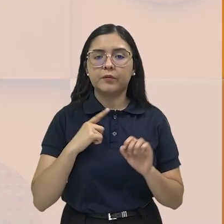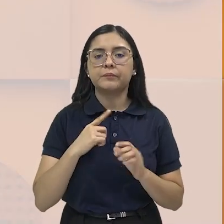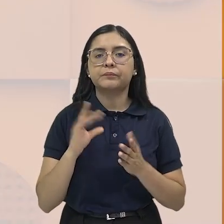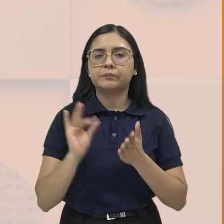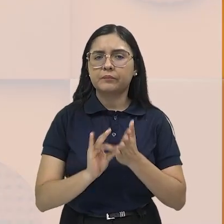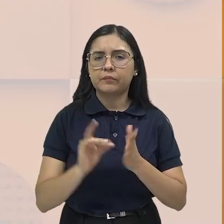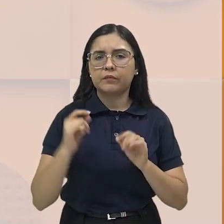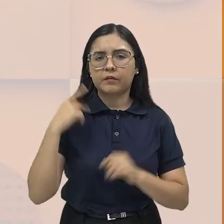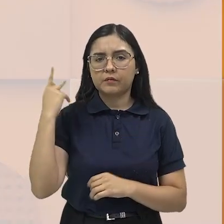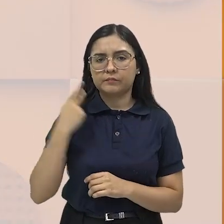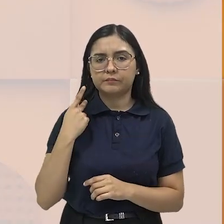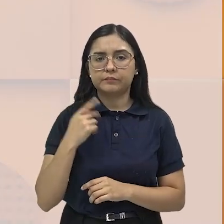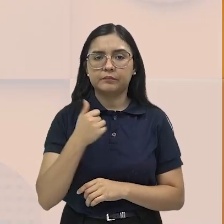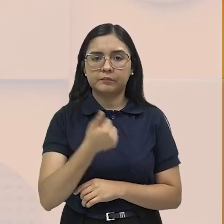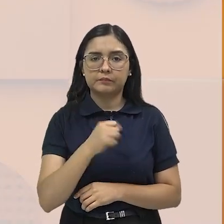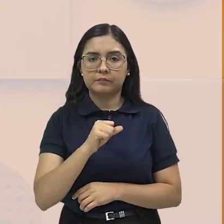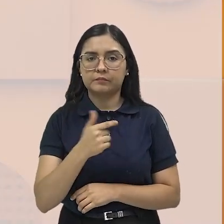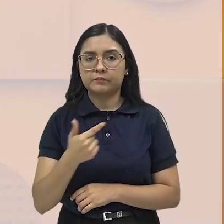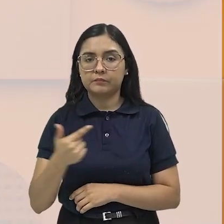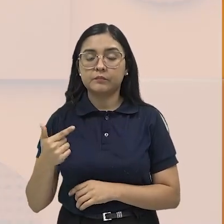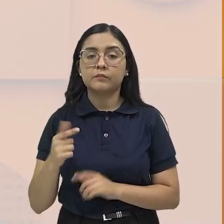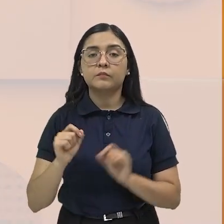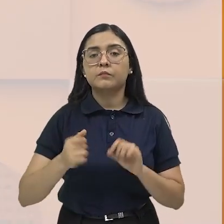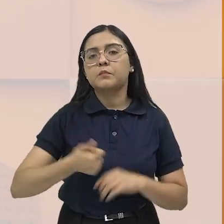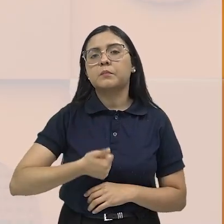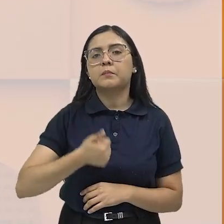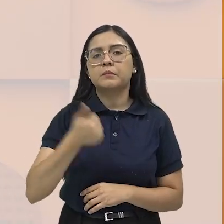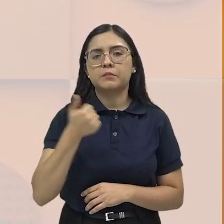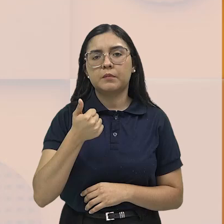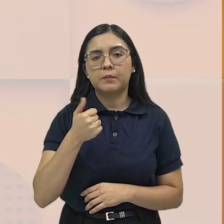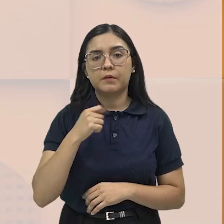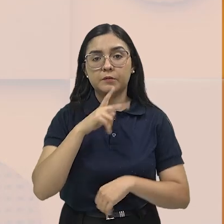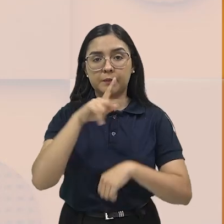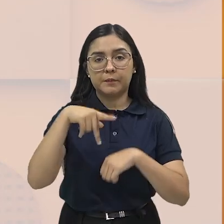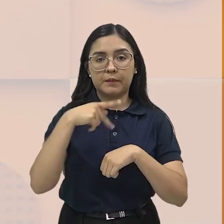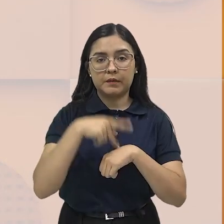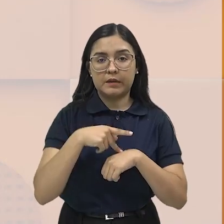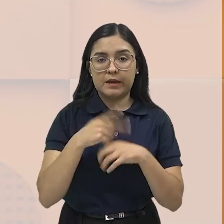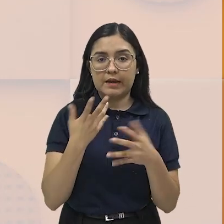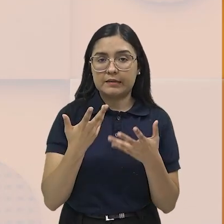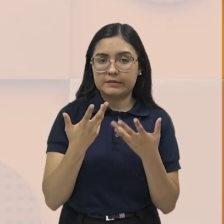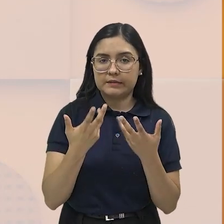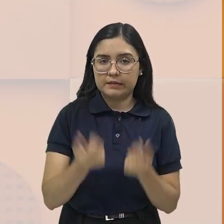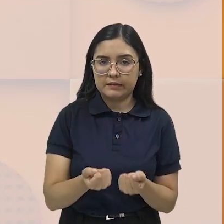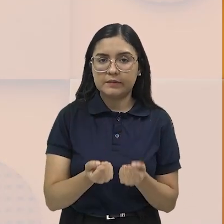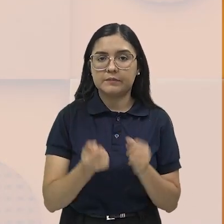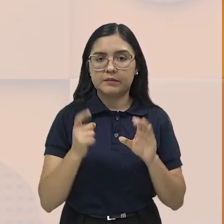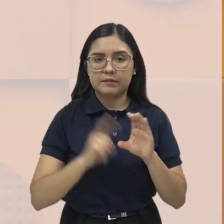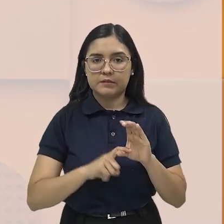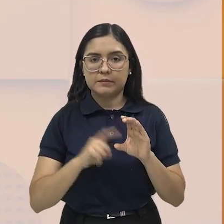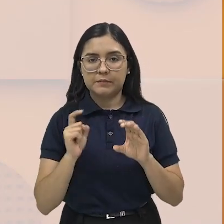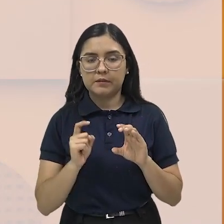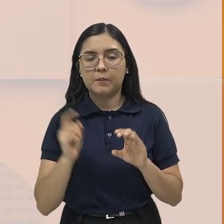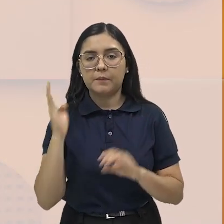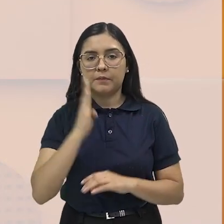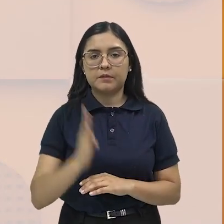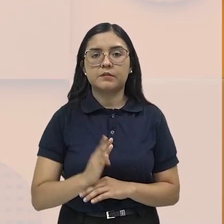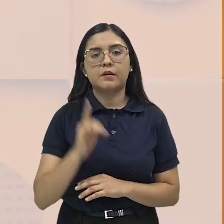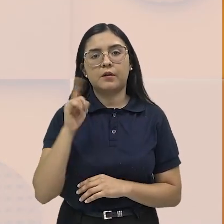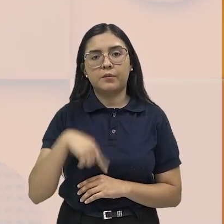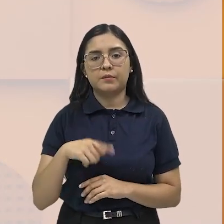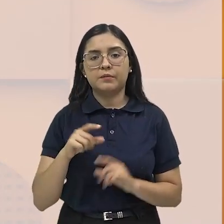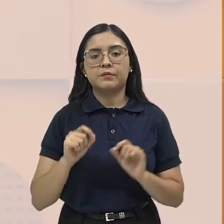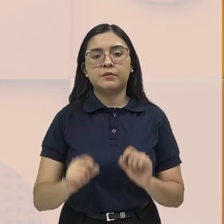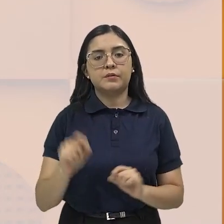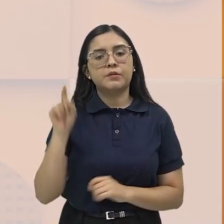politicamente, lá em 1822, um dos primeiros países a aceitar a independência do Brasil foram